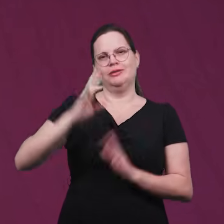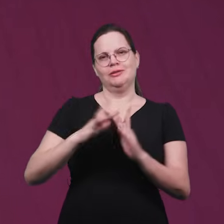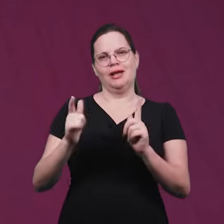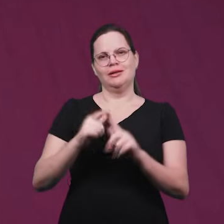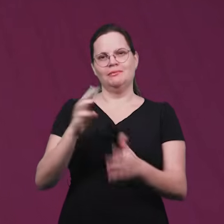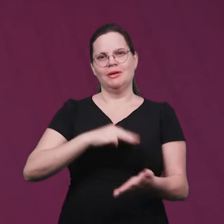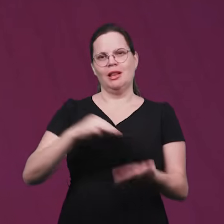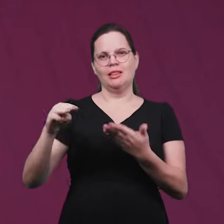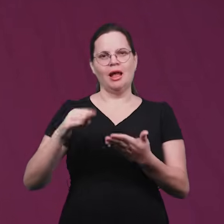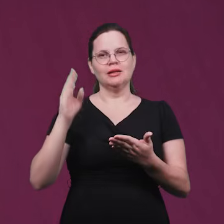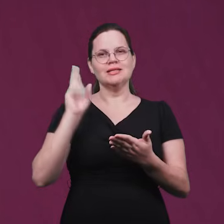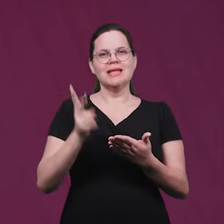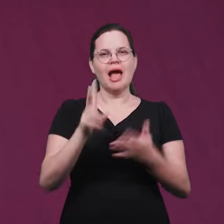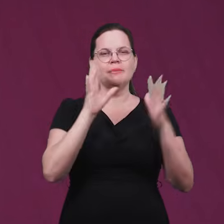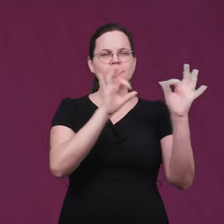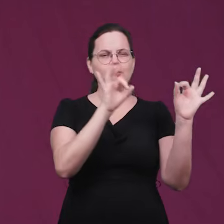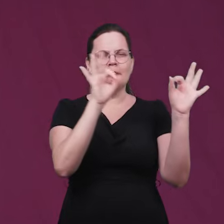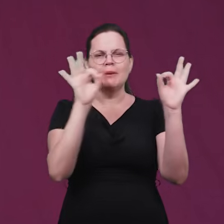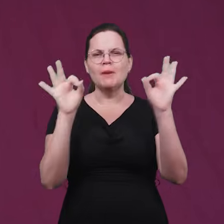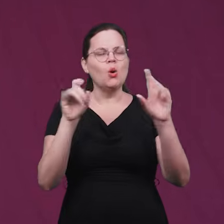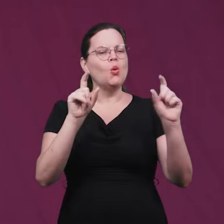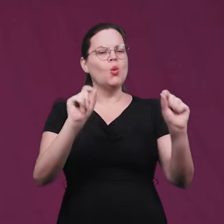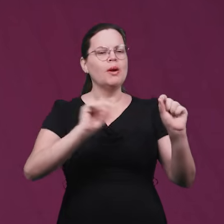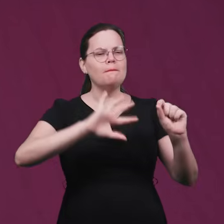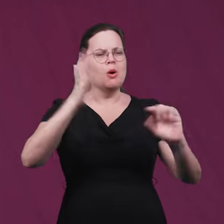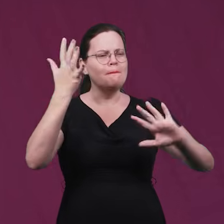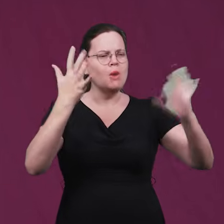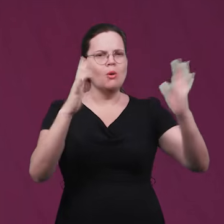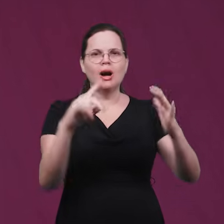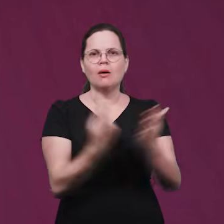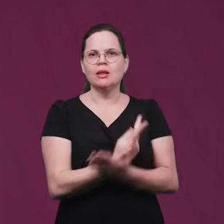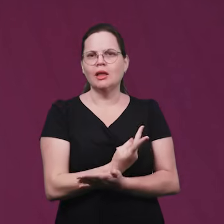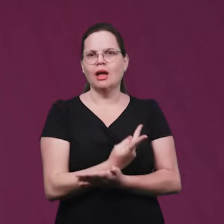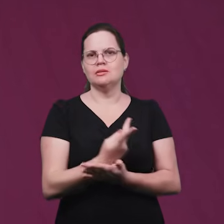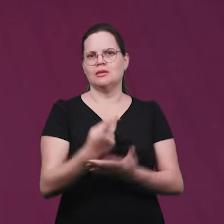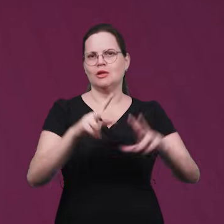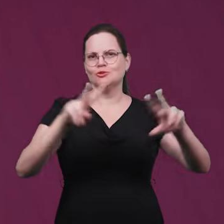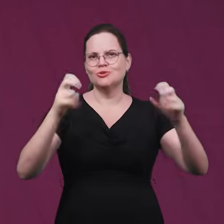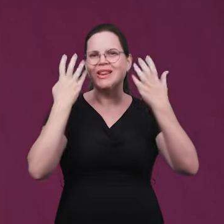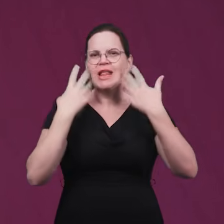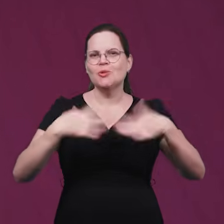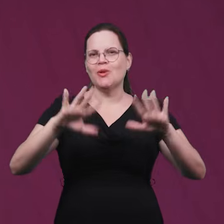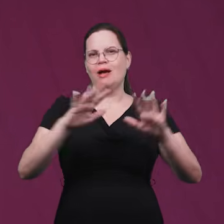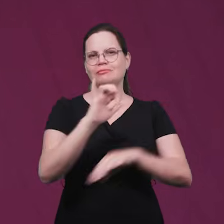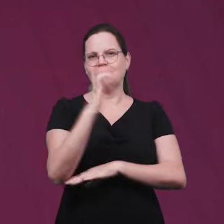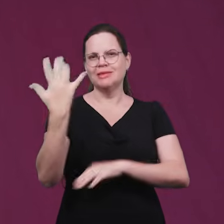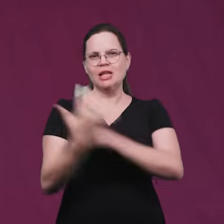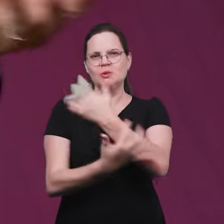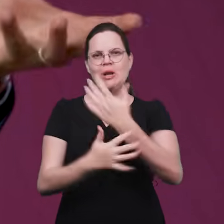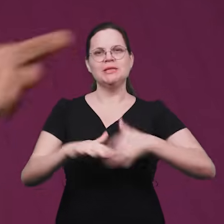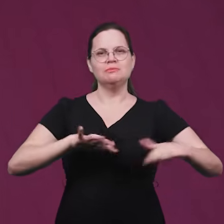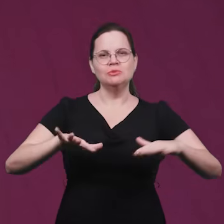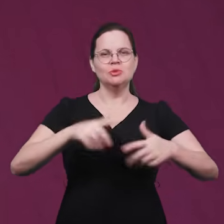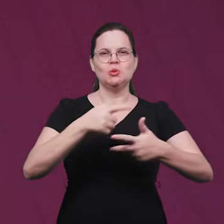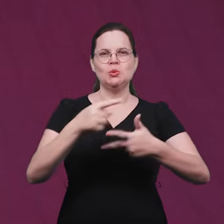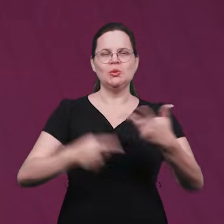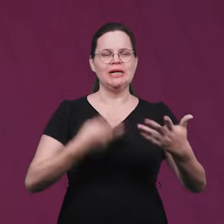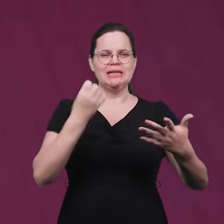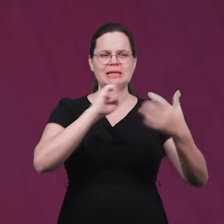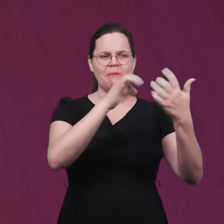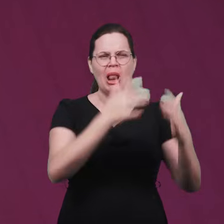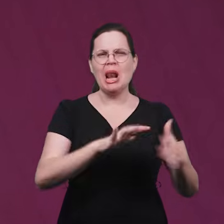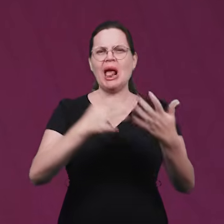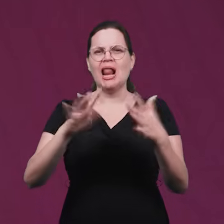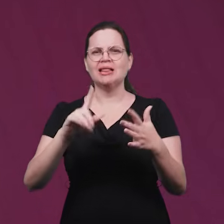trajetória, sempre esteve atenta a fatos como esses para imediato